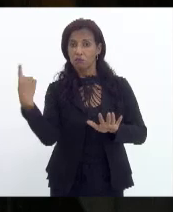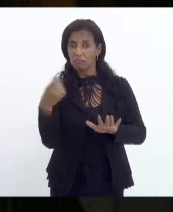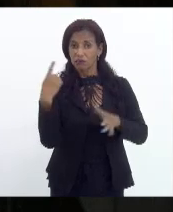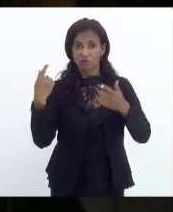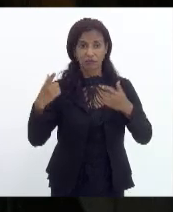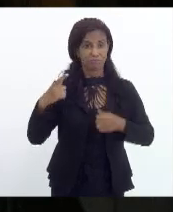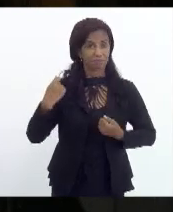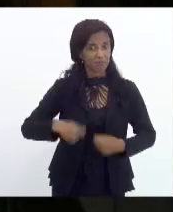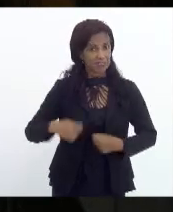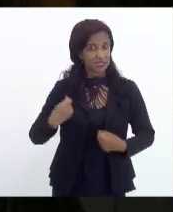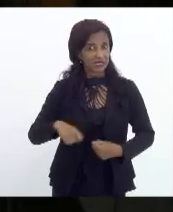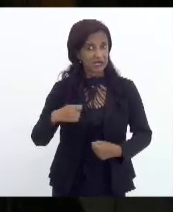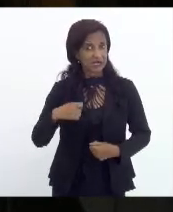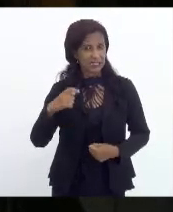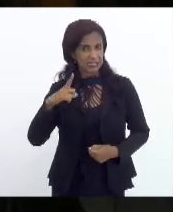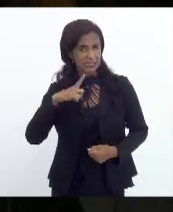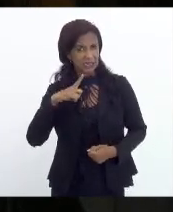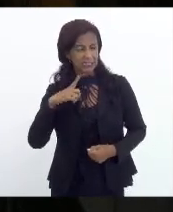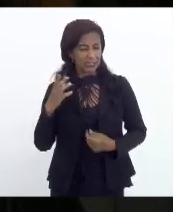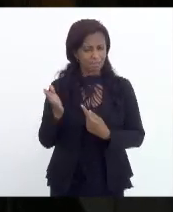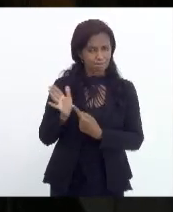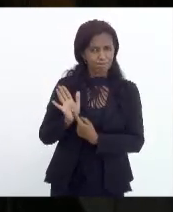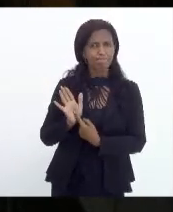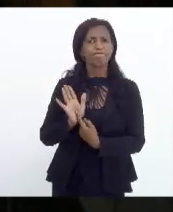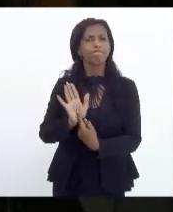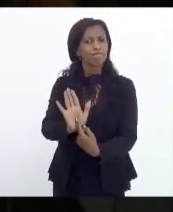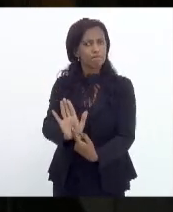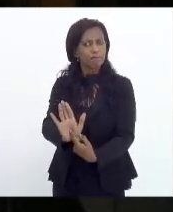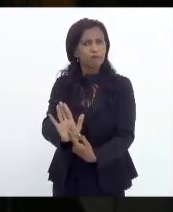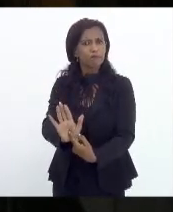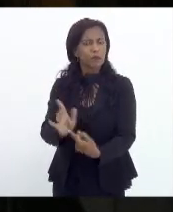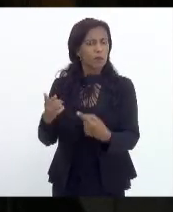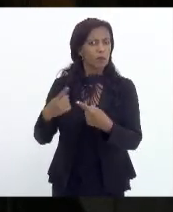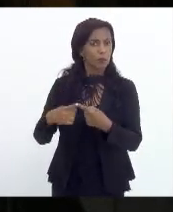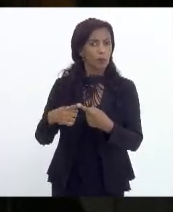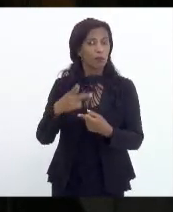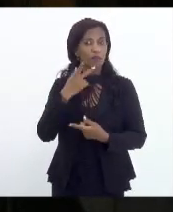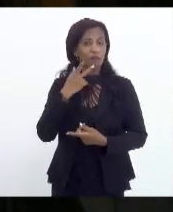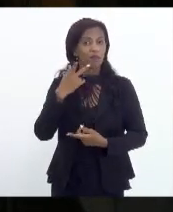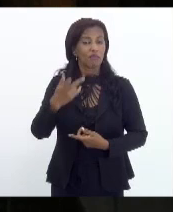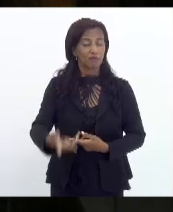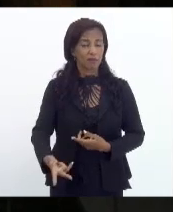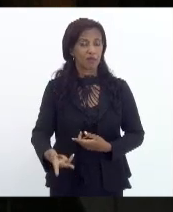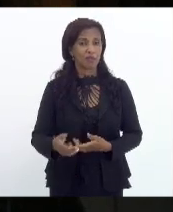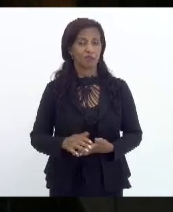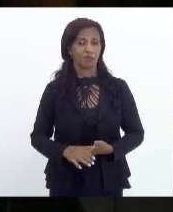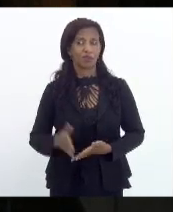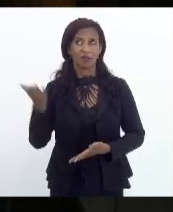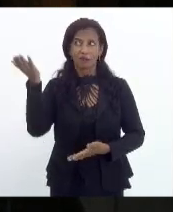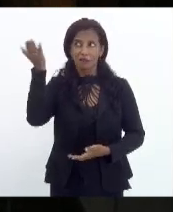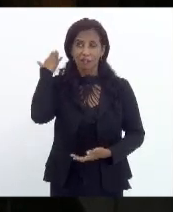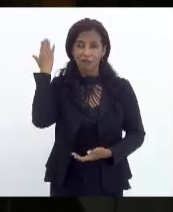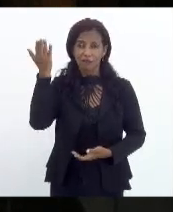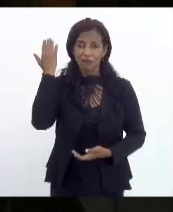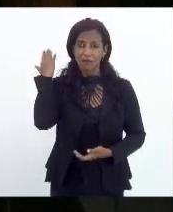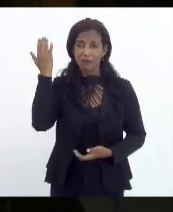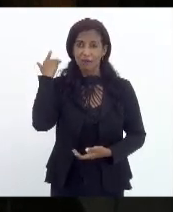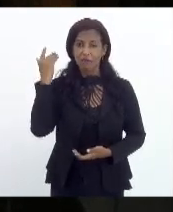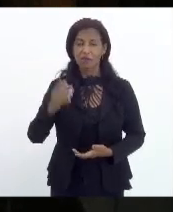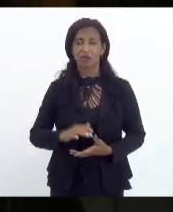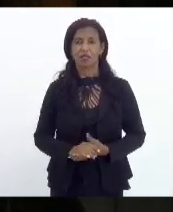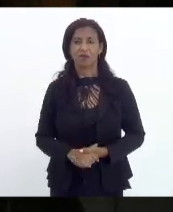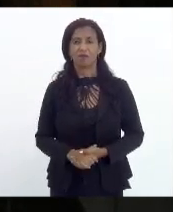tem que botar o dedo nessa ferida que dizíamos aquela época